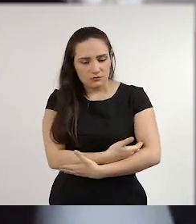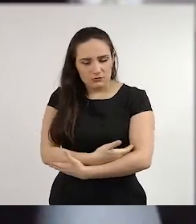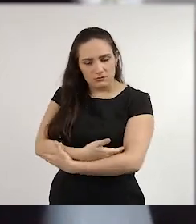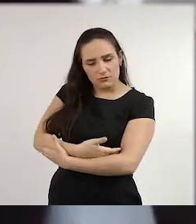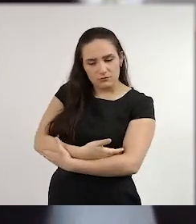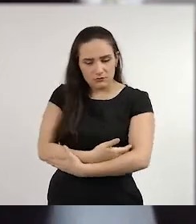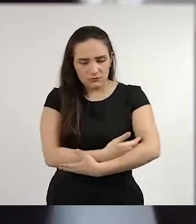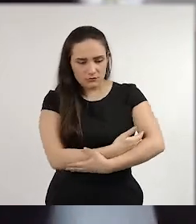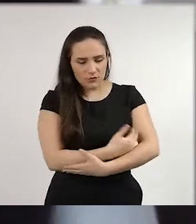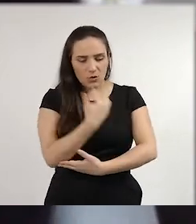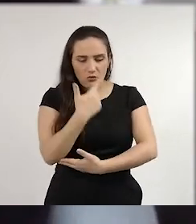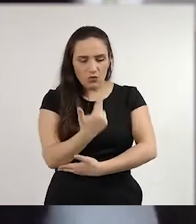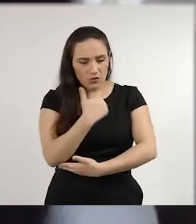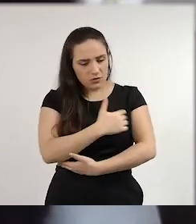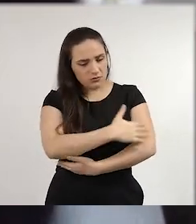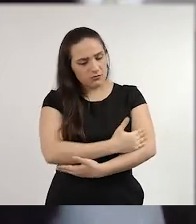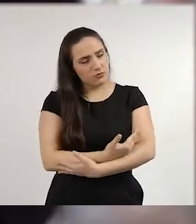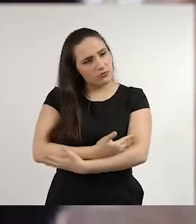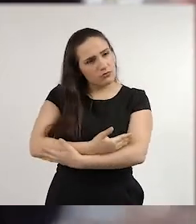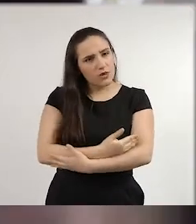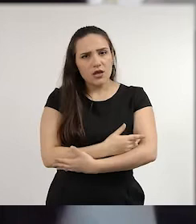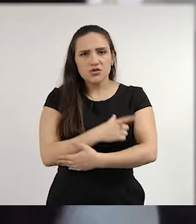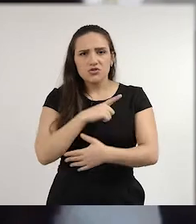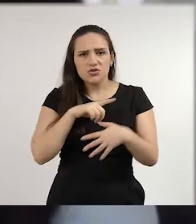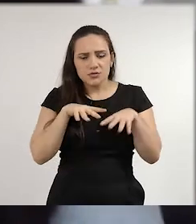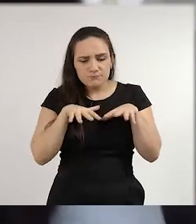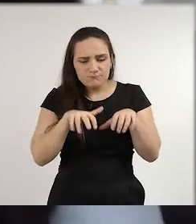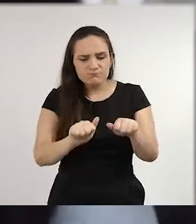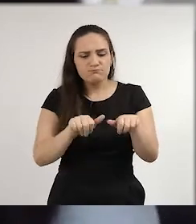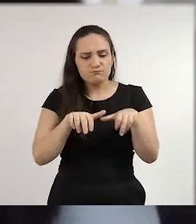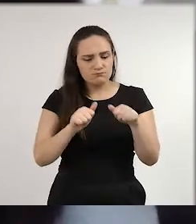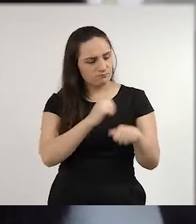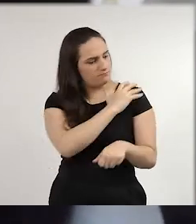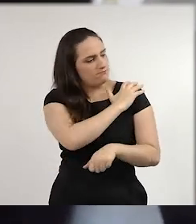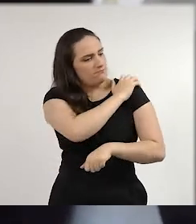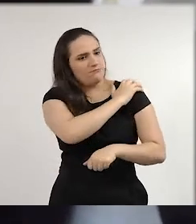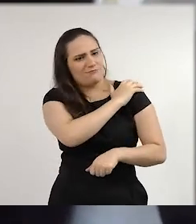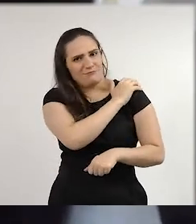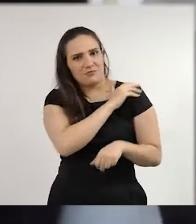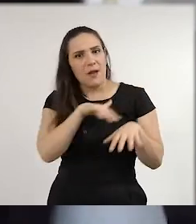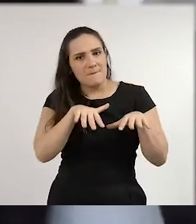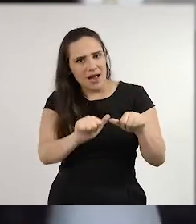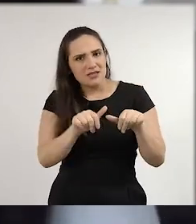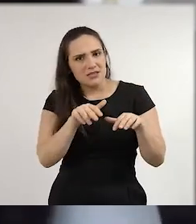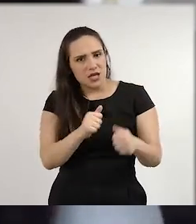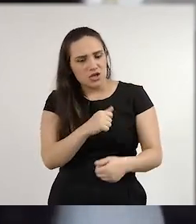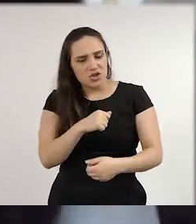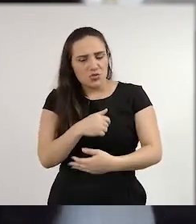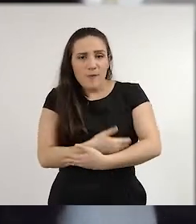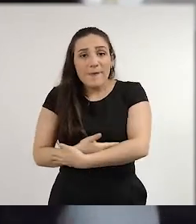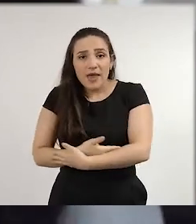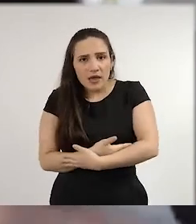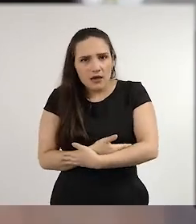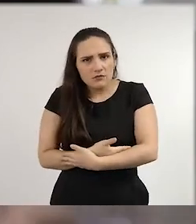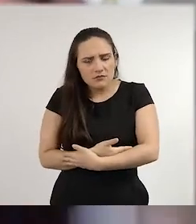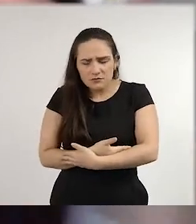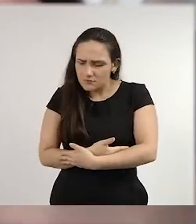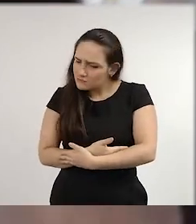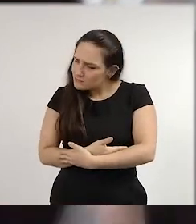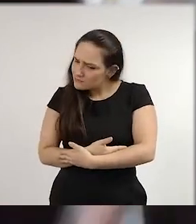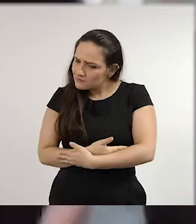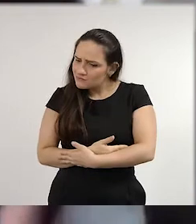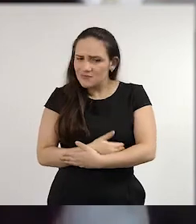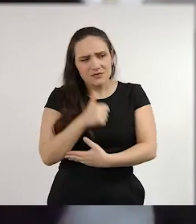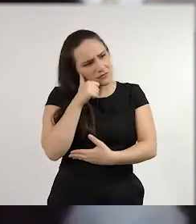fazendo massagem. E ele parou. Essa cena foi muito impactante na cabeça dele, porque